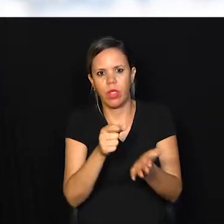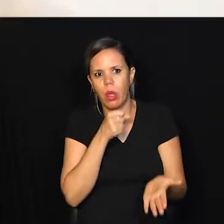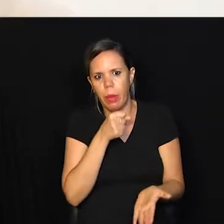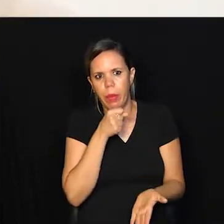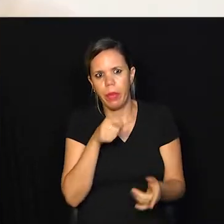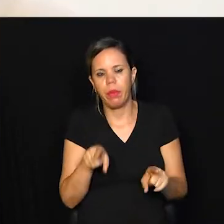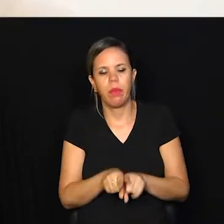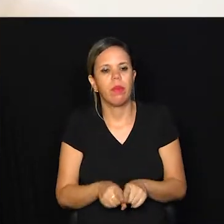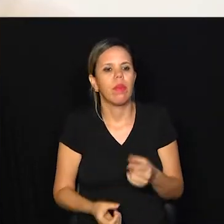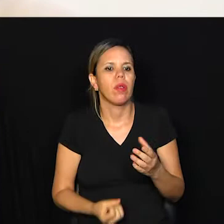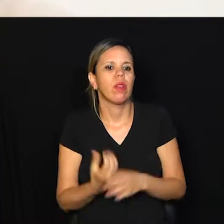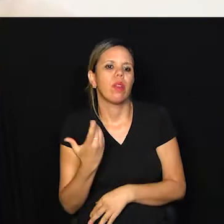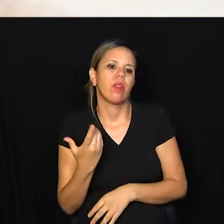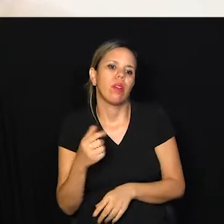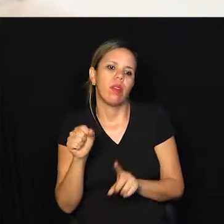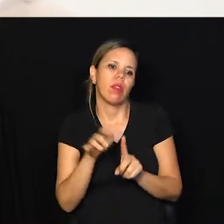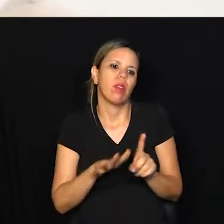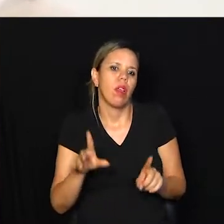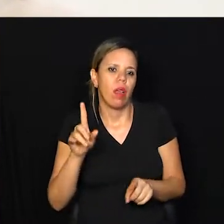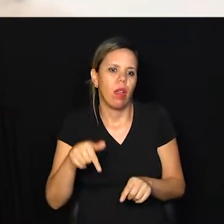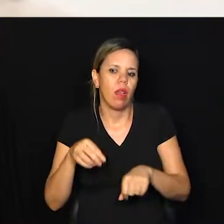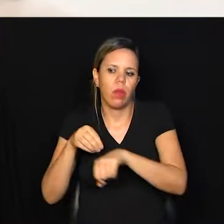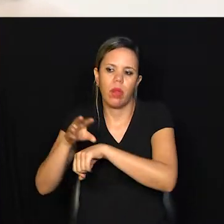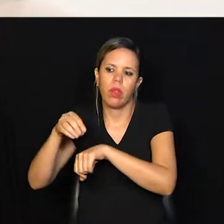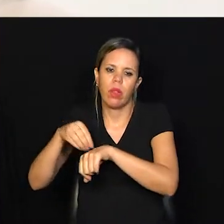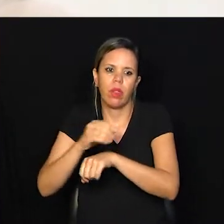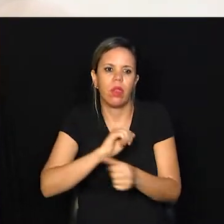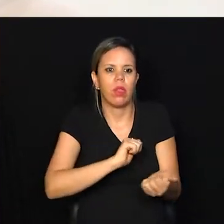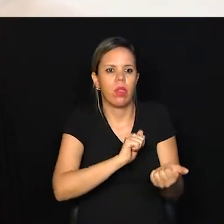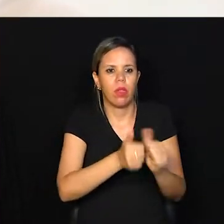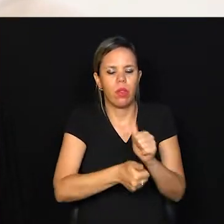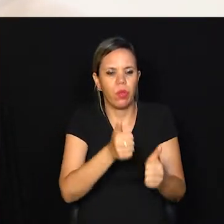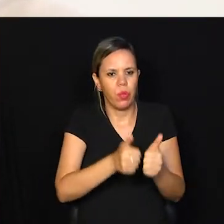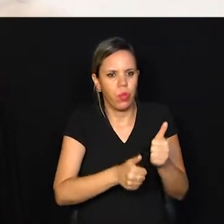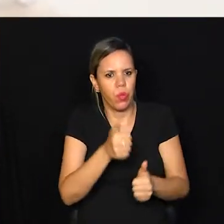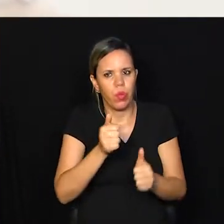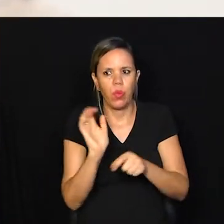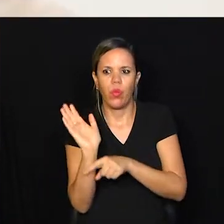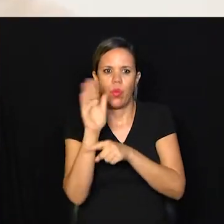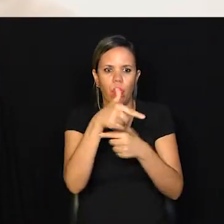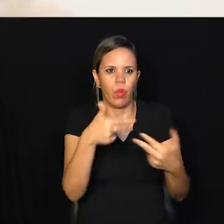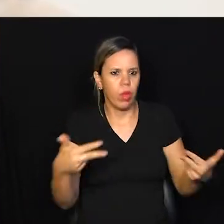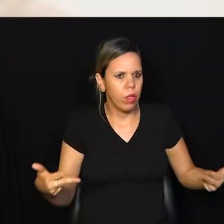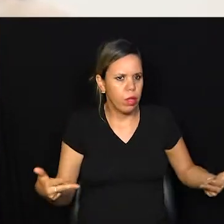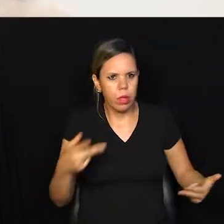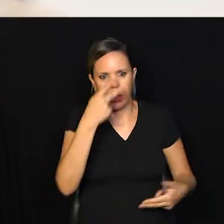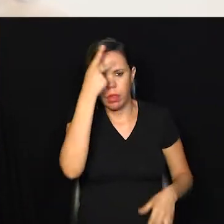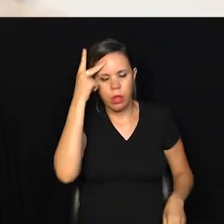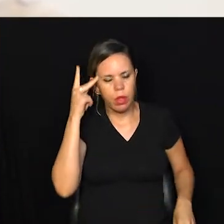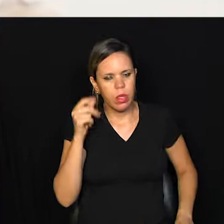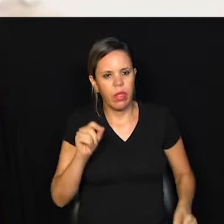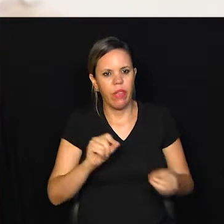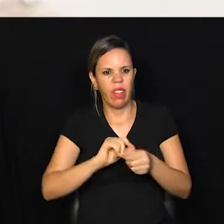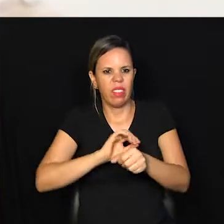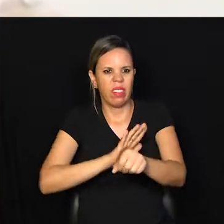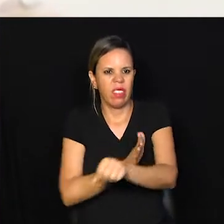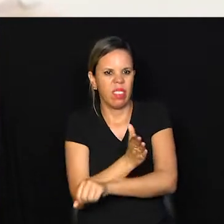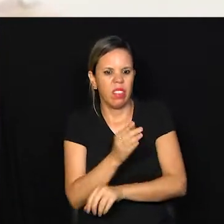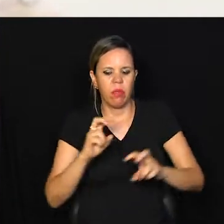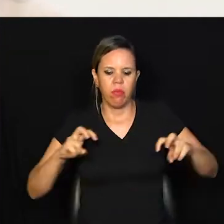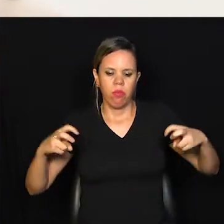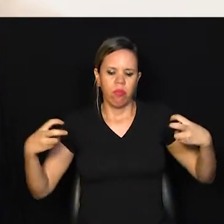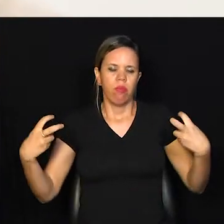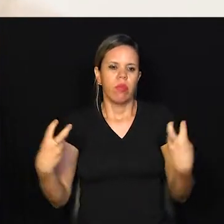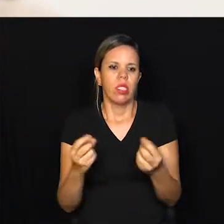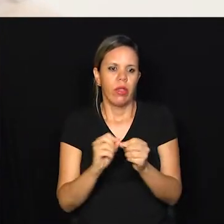esportivo. O que acontece na nossa sociedade é levado para o esporte, para o dia a dia, para o futebol, para o voleibol. A pessoa que pratica um ato de racismo no estádio de futebol,